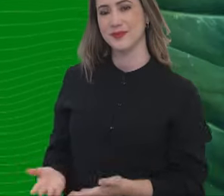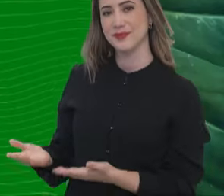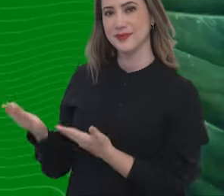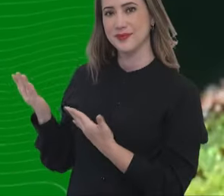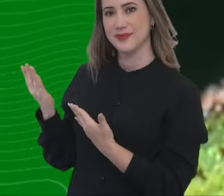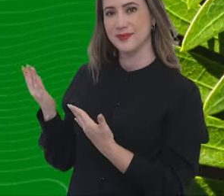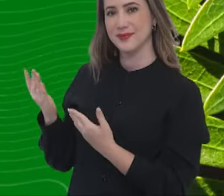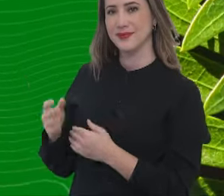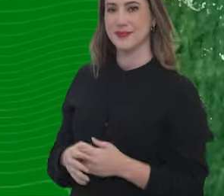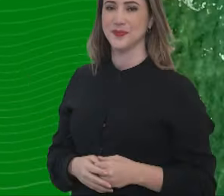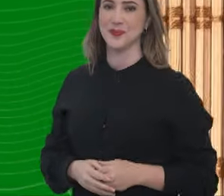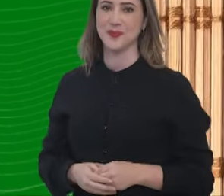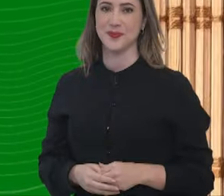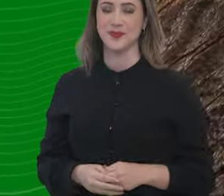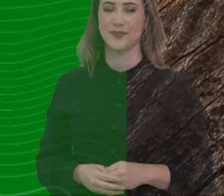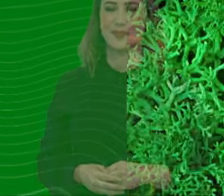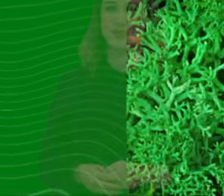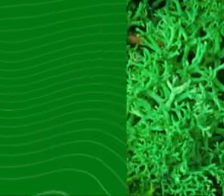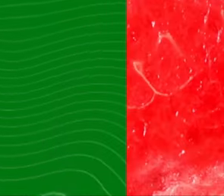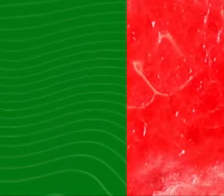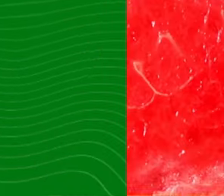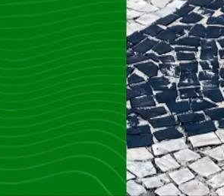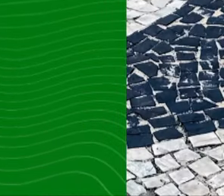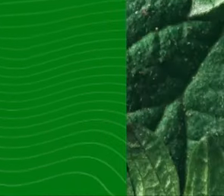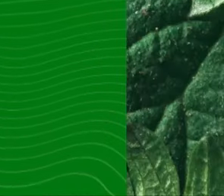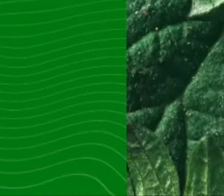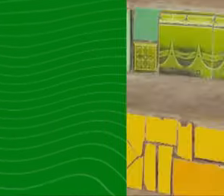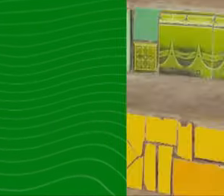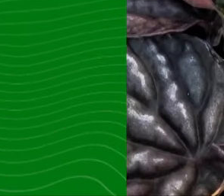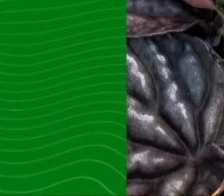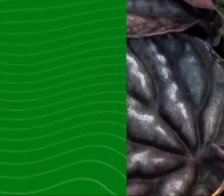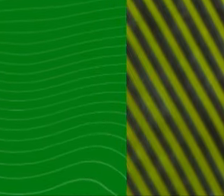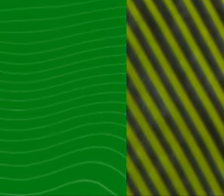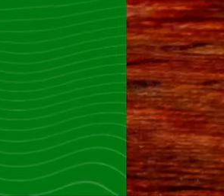Brasil no mundo, todo sábado, 8h30 da noite.